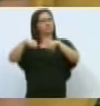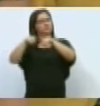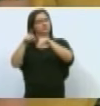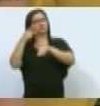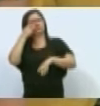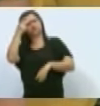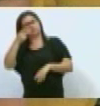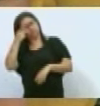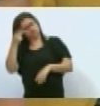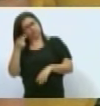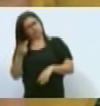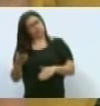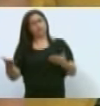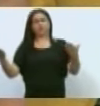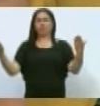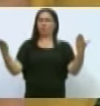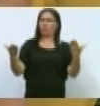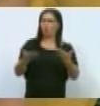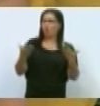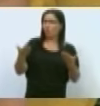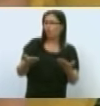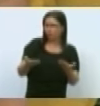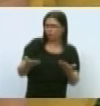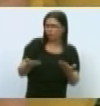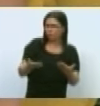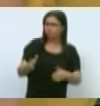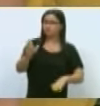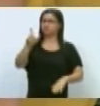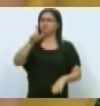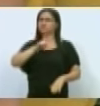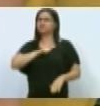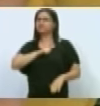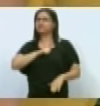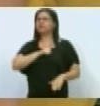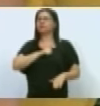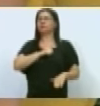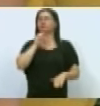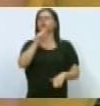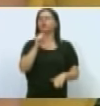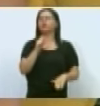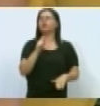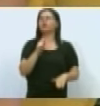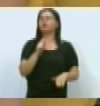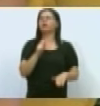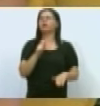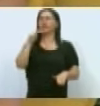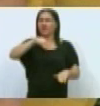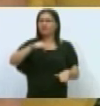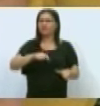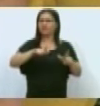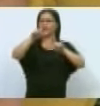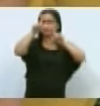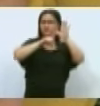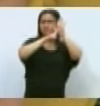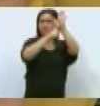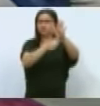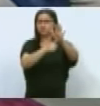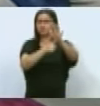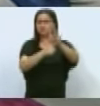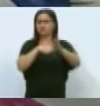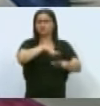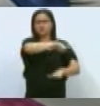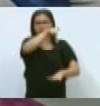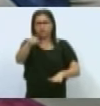por isso que a gente tem esse espaço aqui. Vamos pensar direitinho. Vamos que ainda a gente tem um programa todo aqui para a gente falar o que falta. Incentivar a criança, porque tem